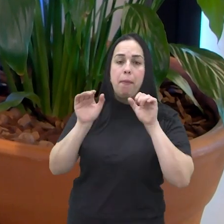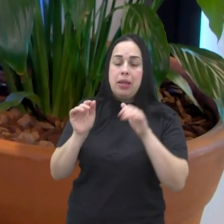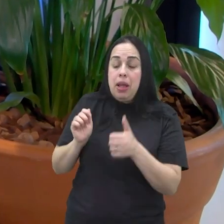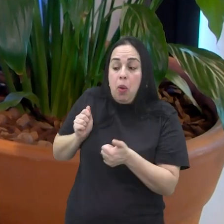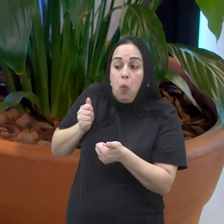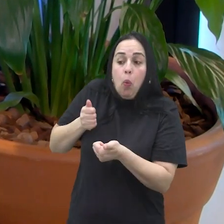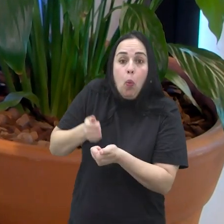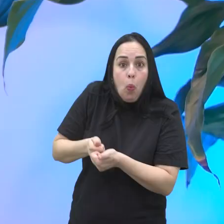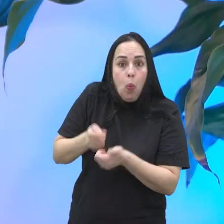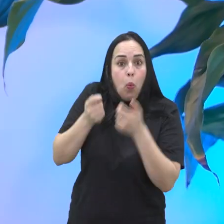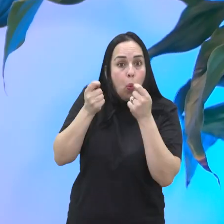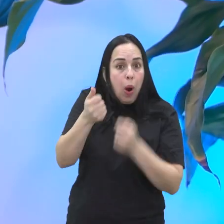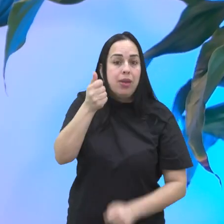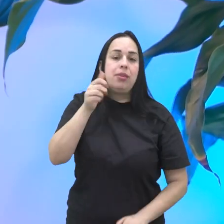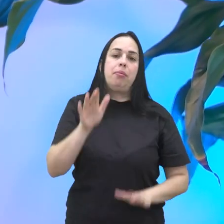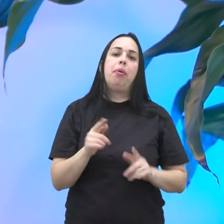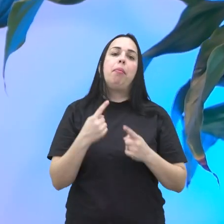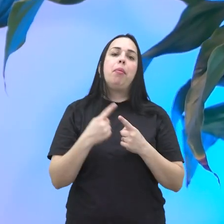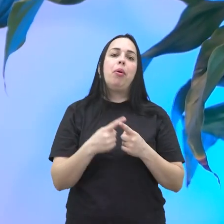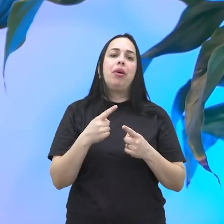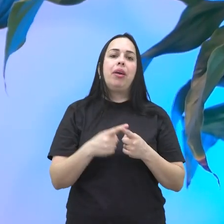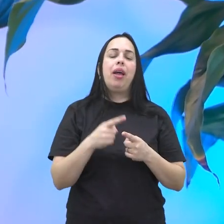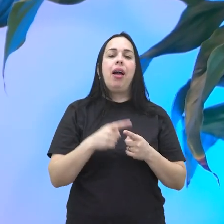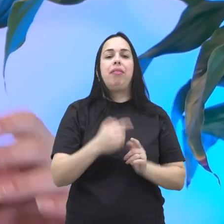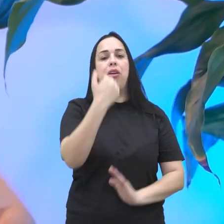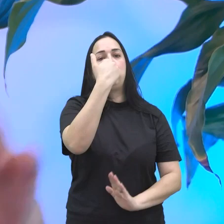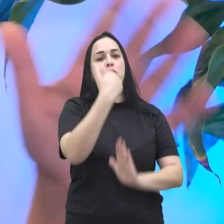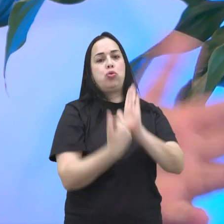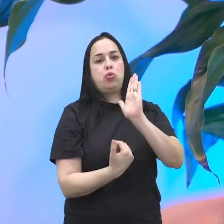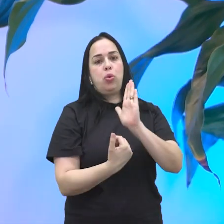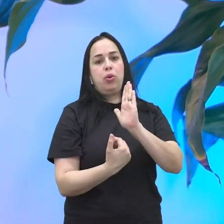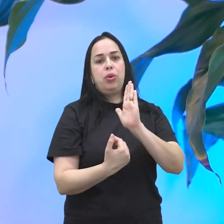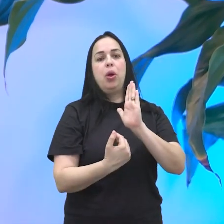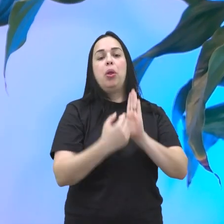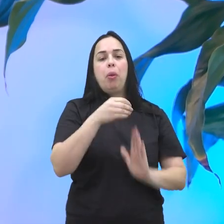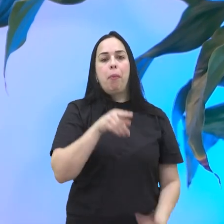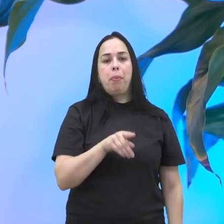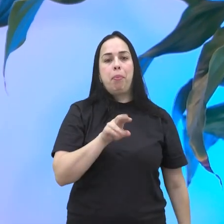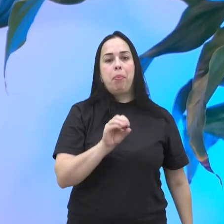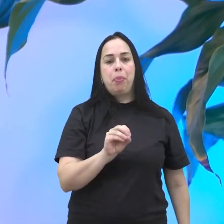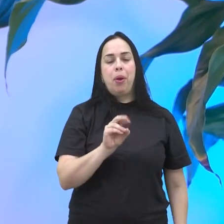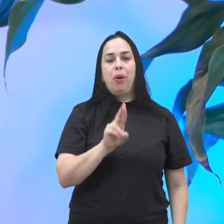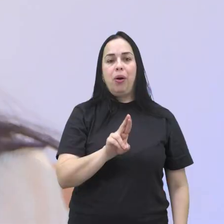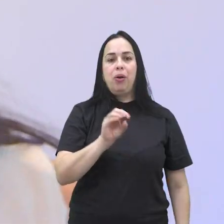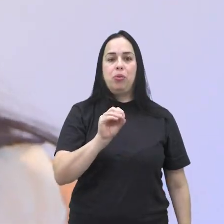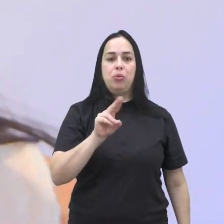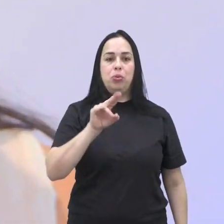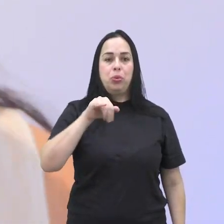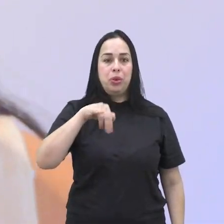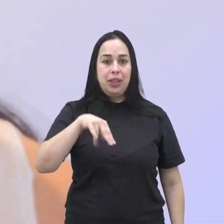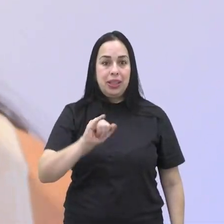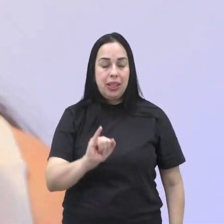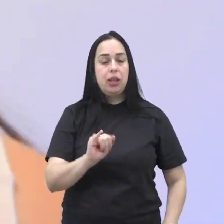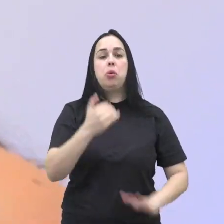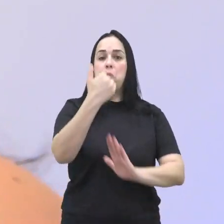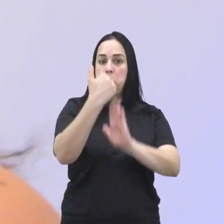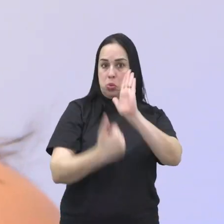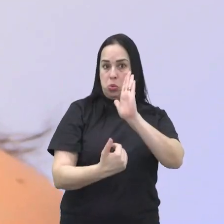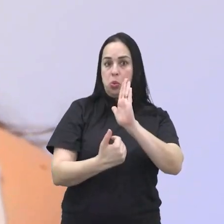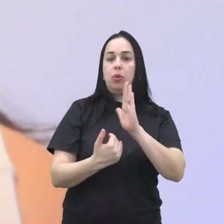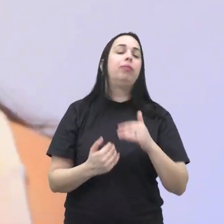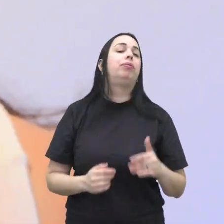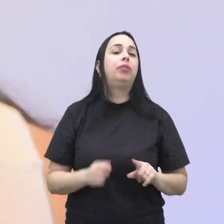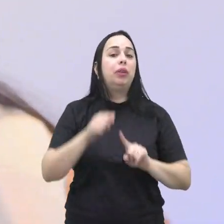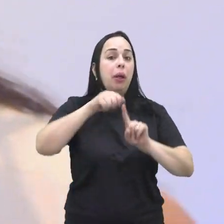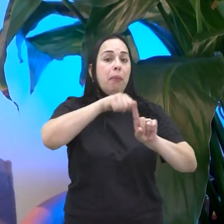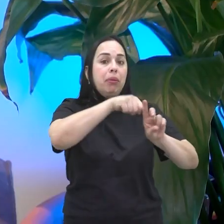está pertinho disso. E isso só é possível por causa da bolsa que tem por meio do ProUni, Programa Federal para Desconto